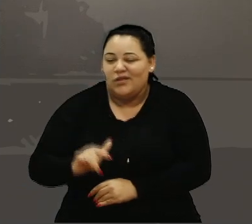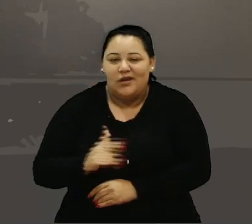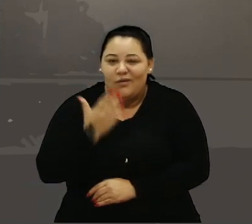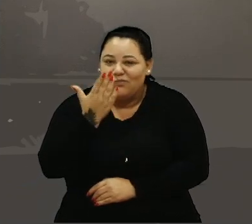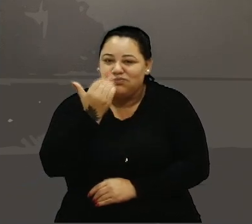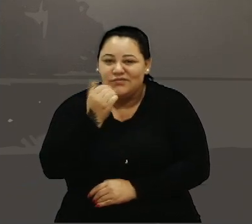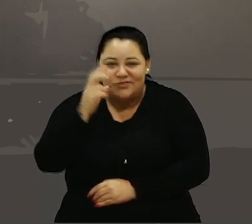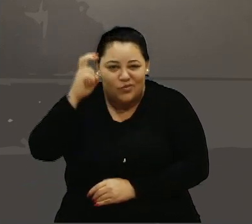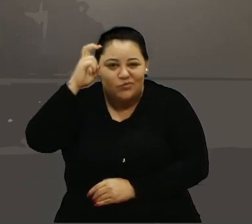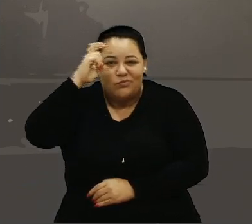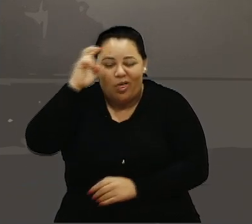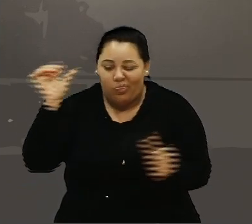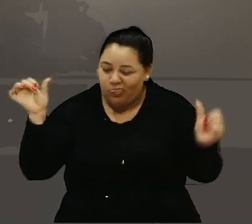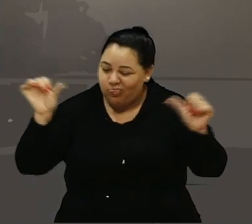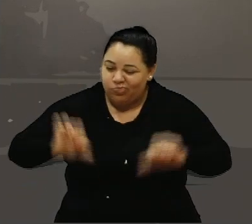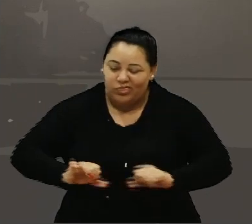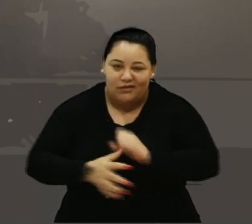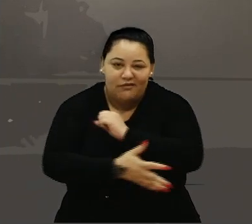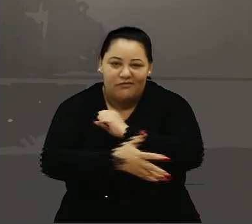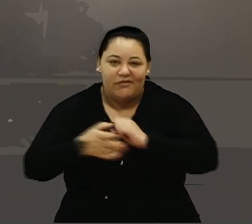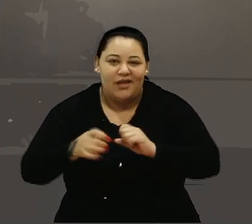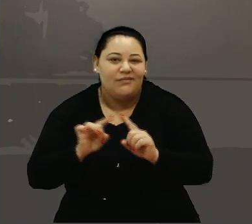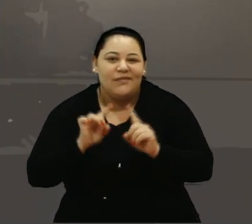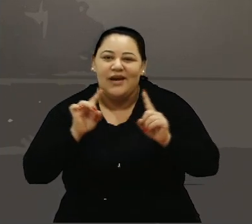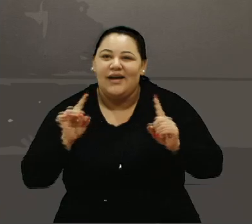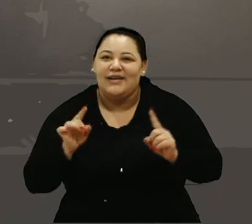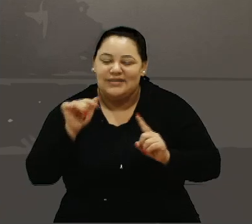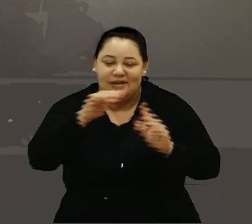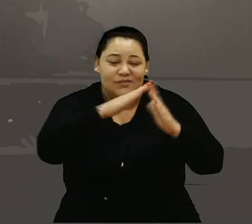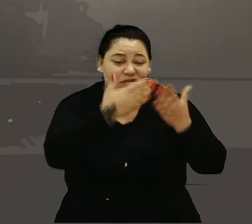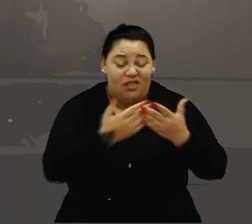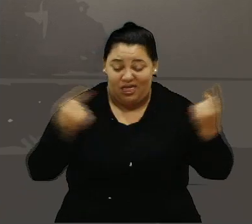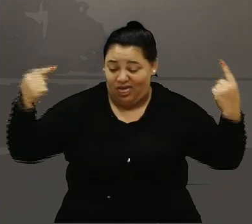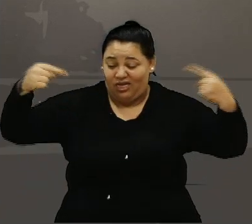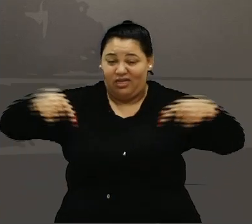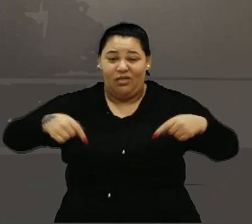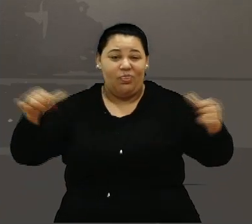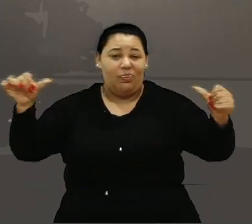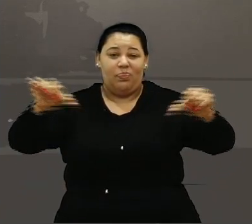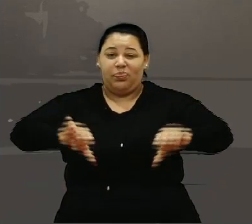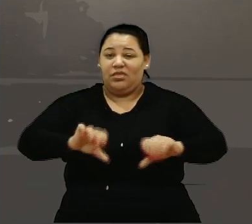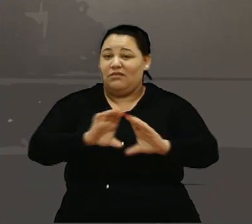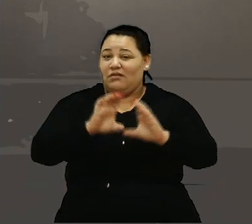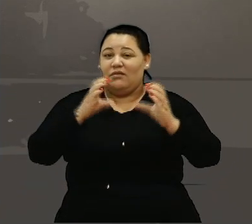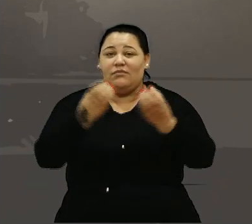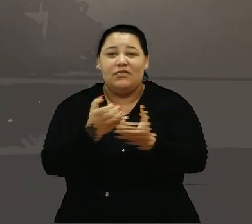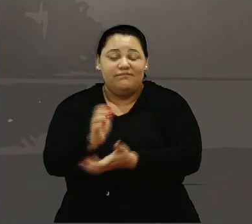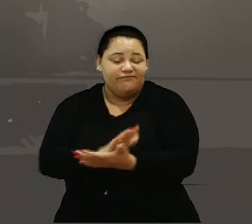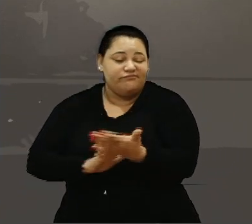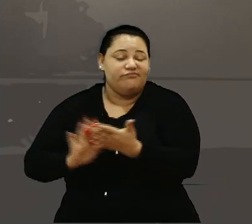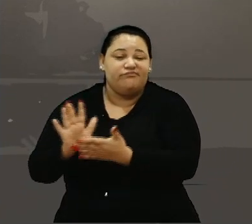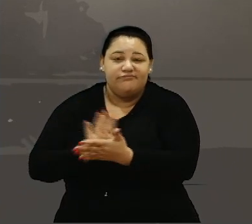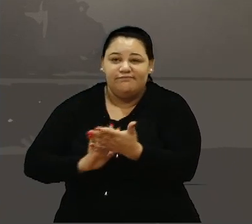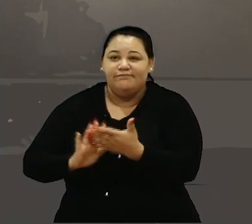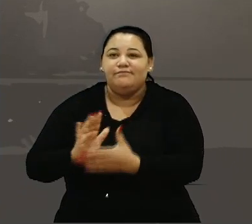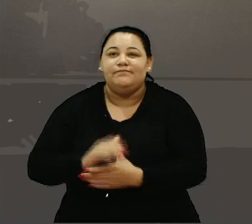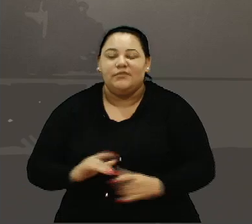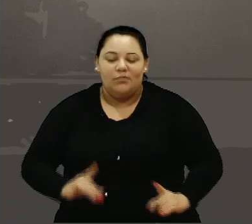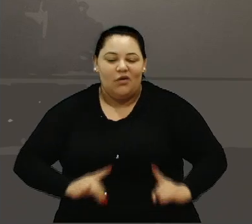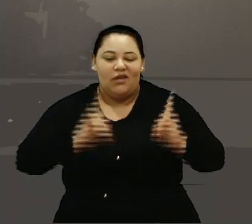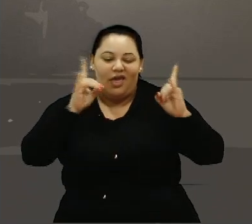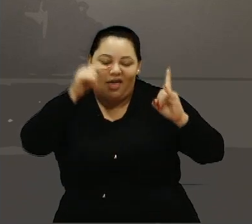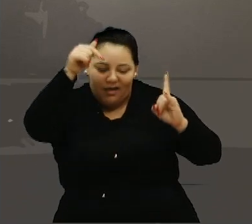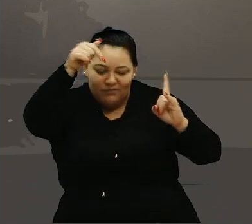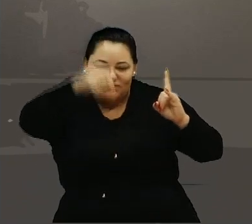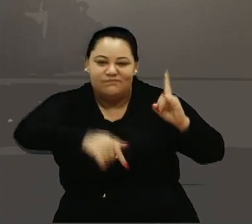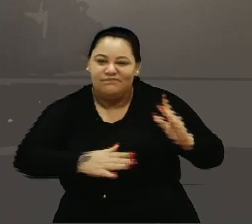Na periferia, mas eu preferia uma escola aqui na comunidade. Morar no condomínio às